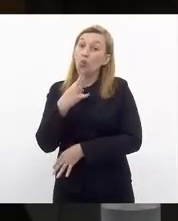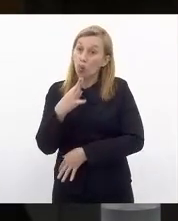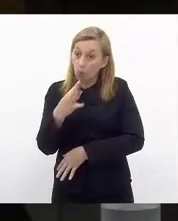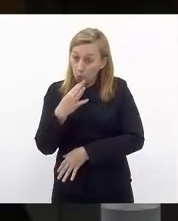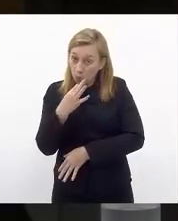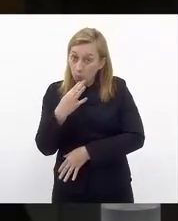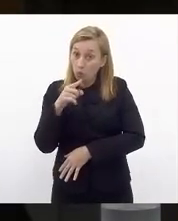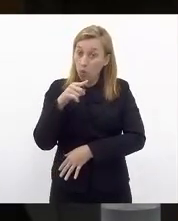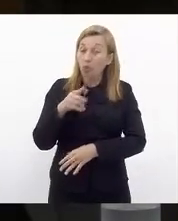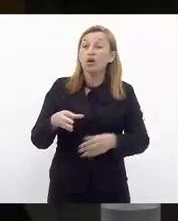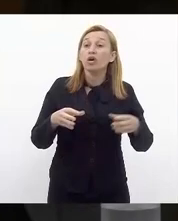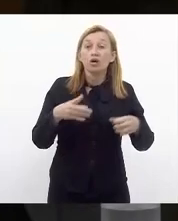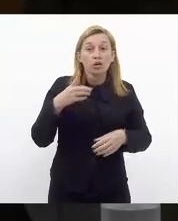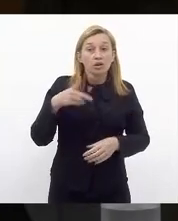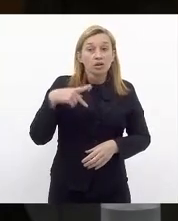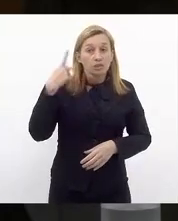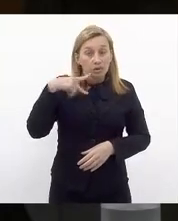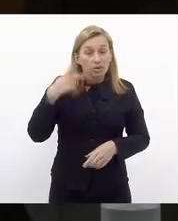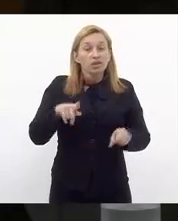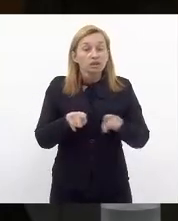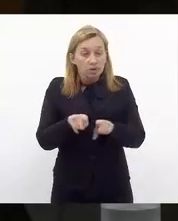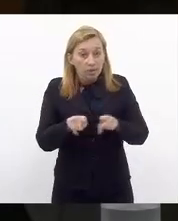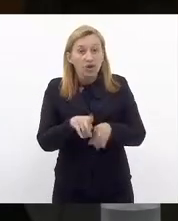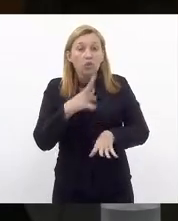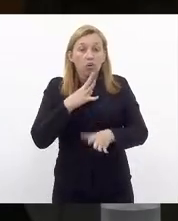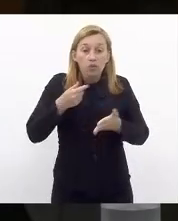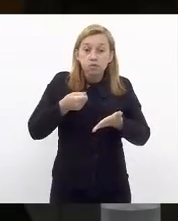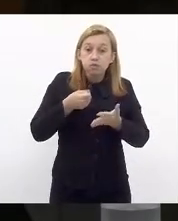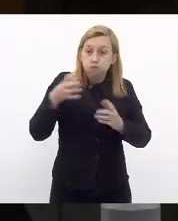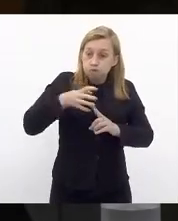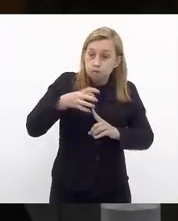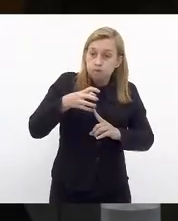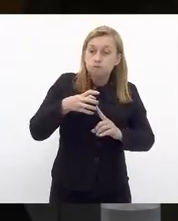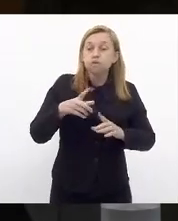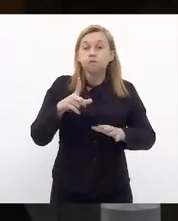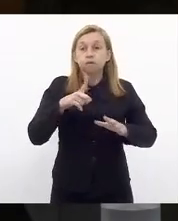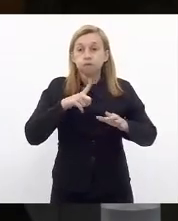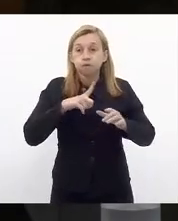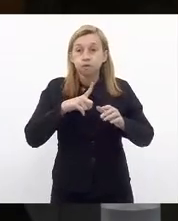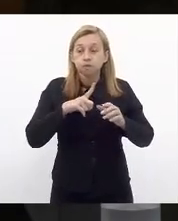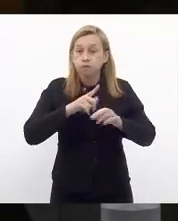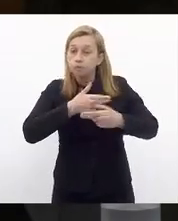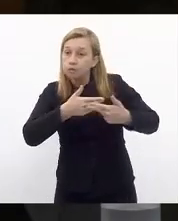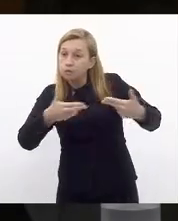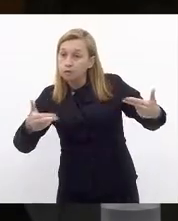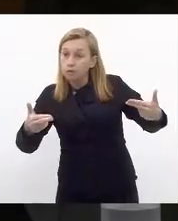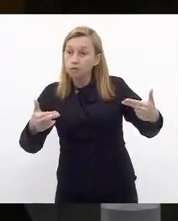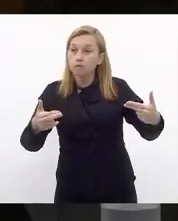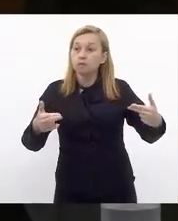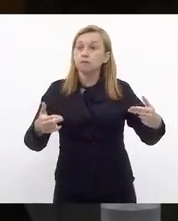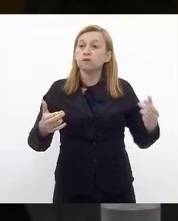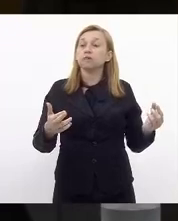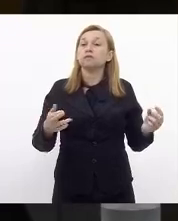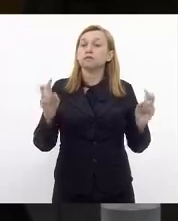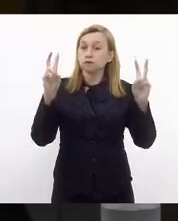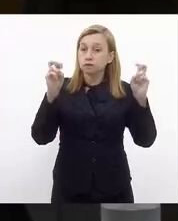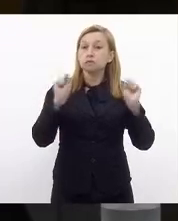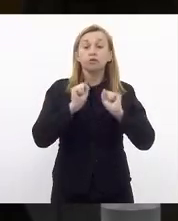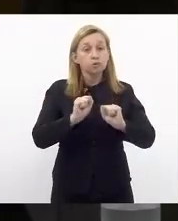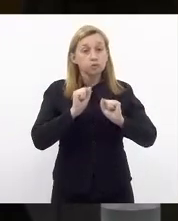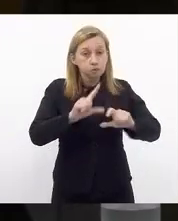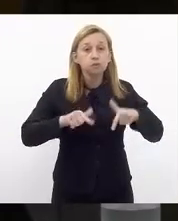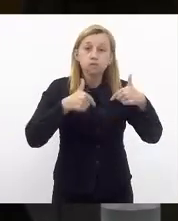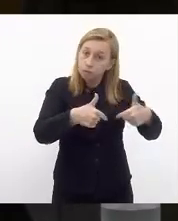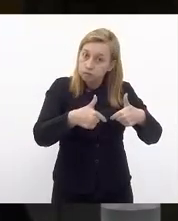e esse Parlamento principalmente reconhece tem feito de impressão de que existe uma margem de discricionariedade pelo qual